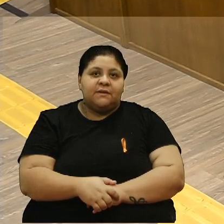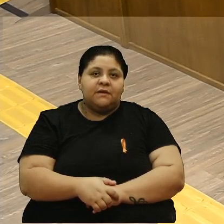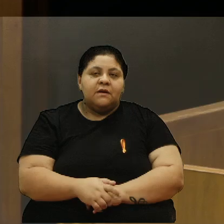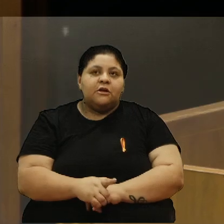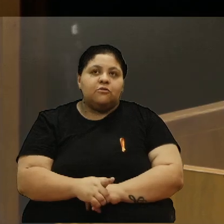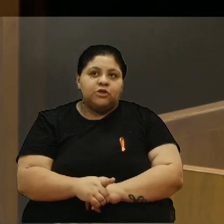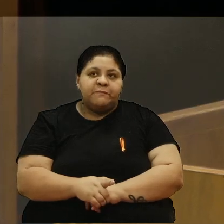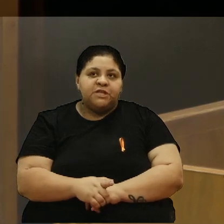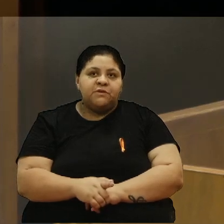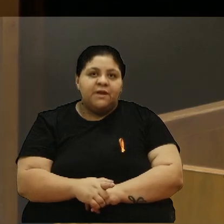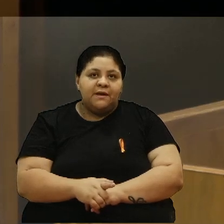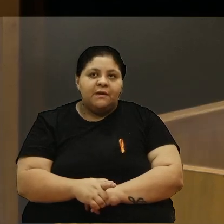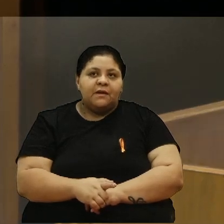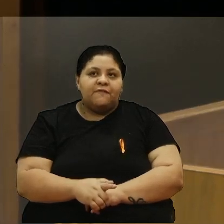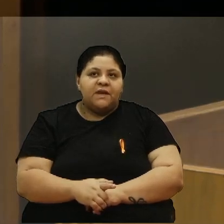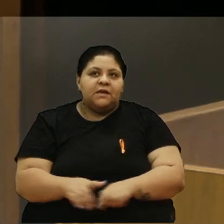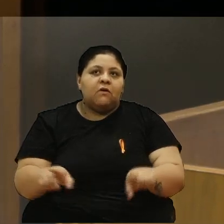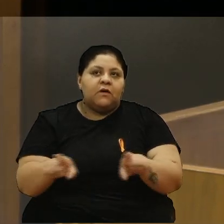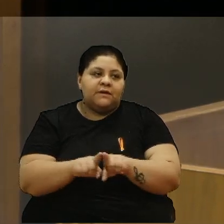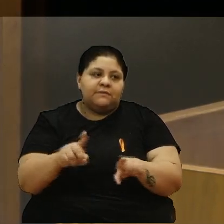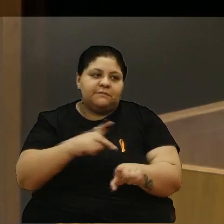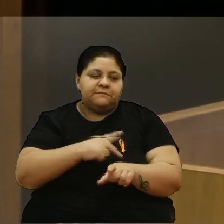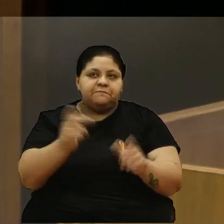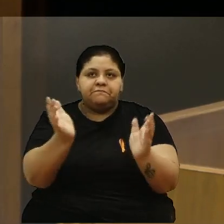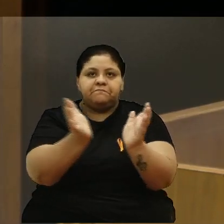Senhor presidente, nobres pares,